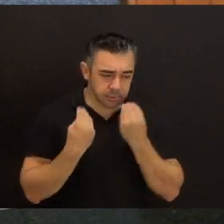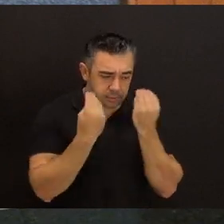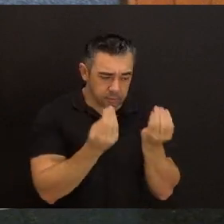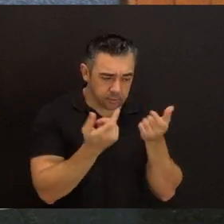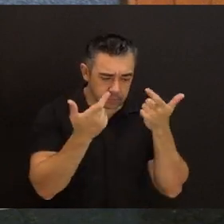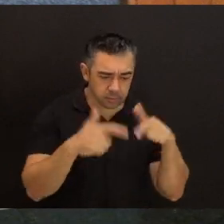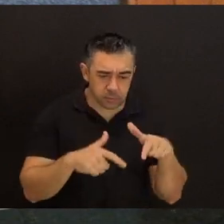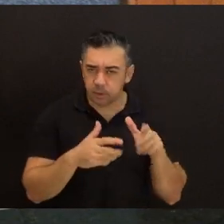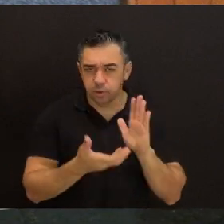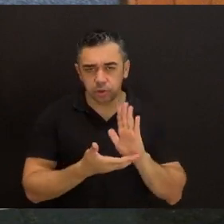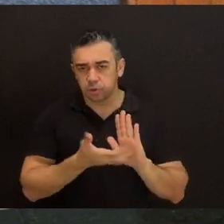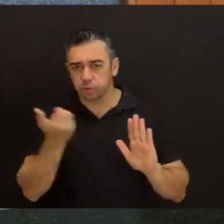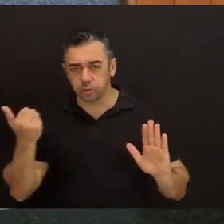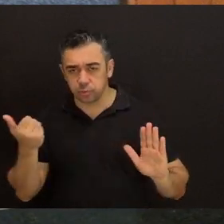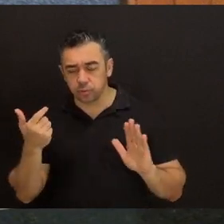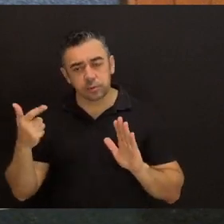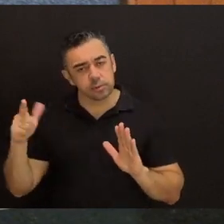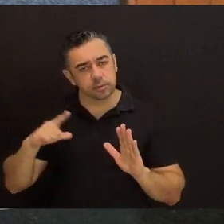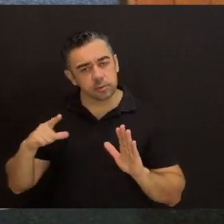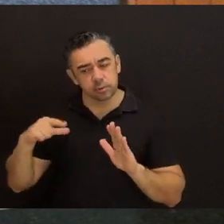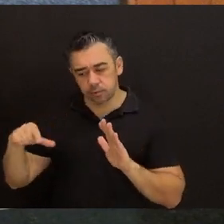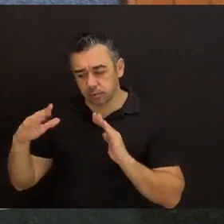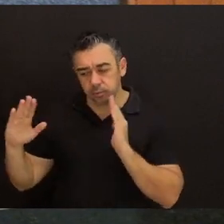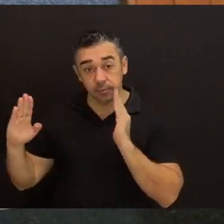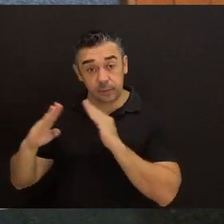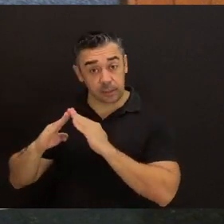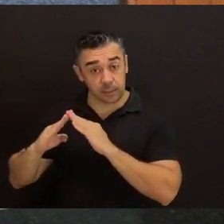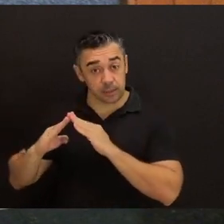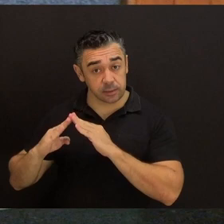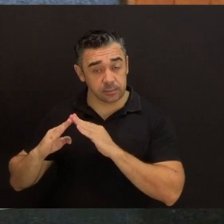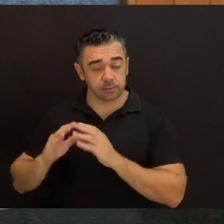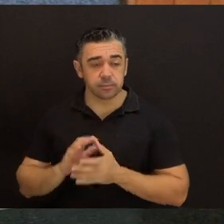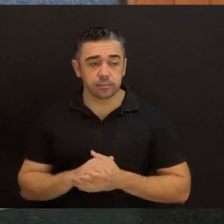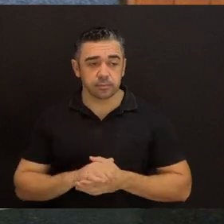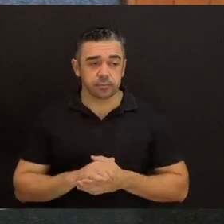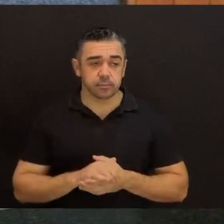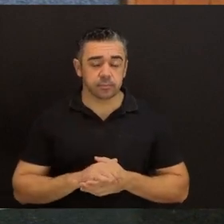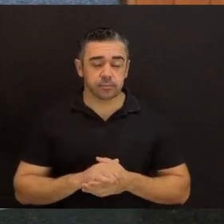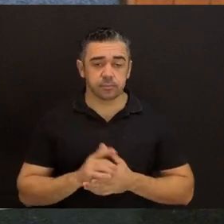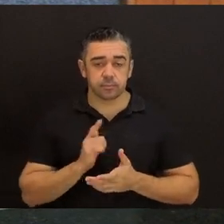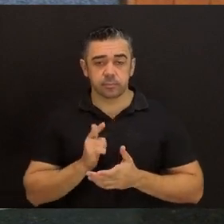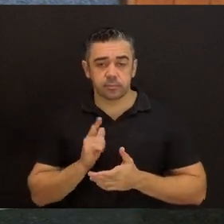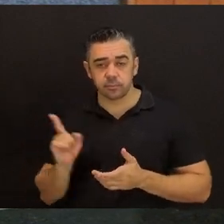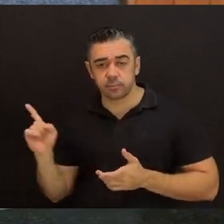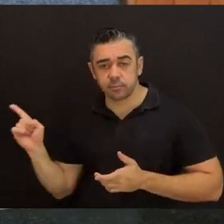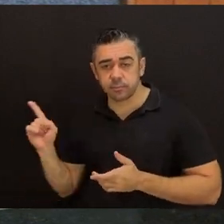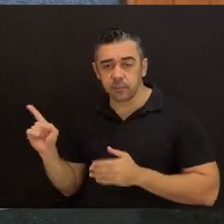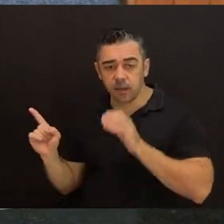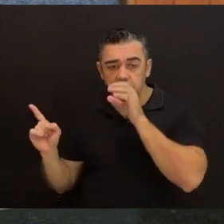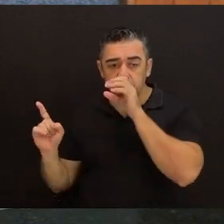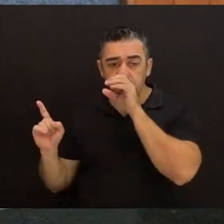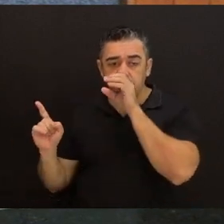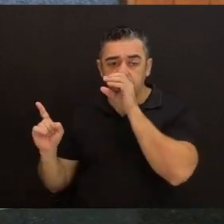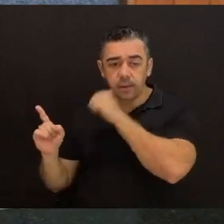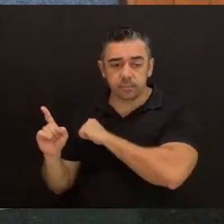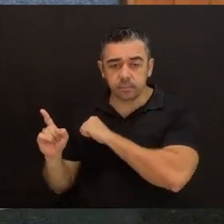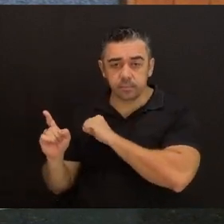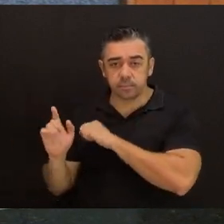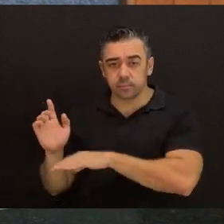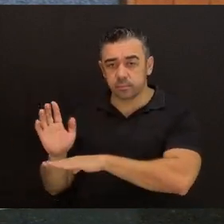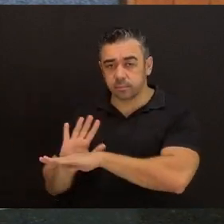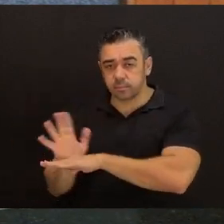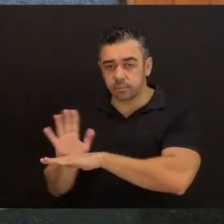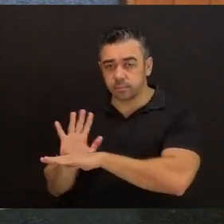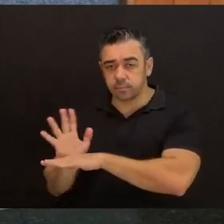e estavam em uma residência particular faz questão de passar rapidamente um vídeo que demonstra E